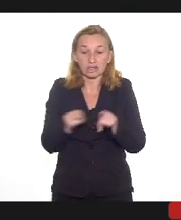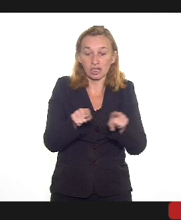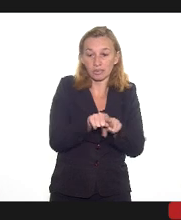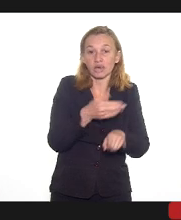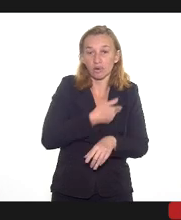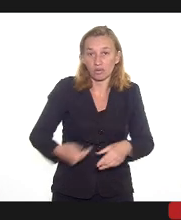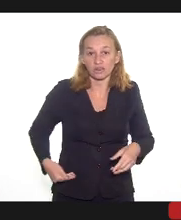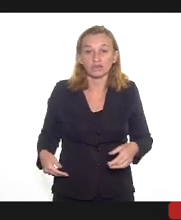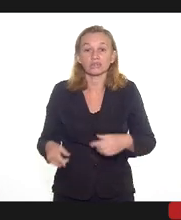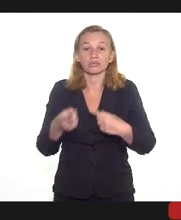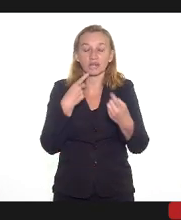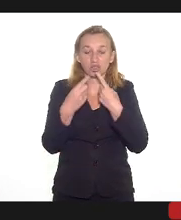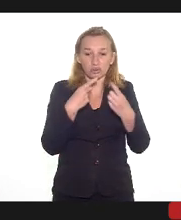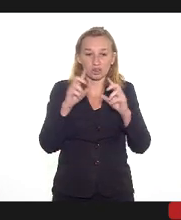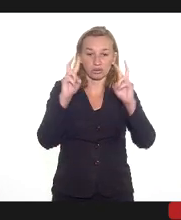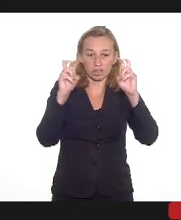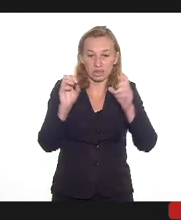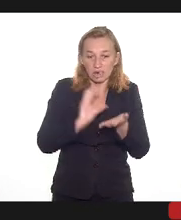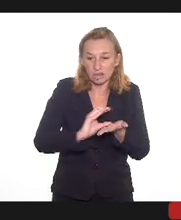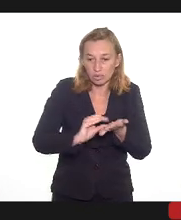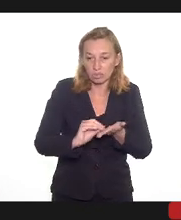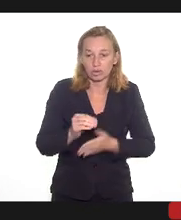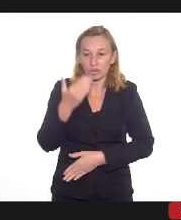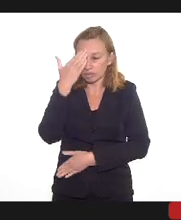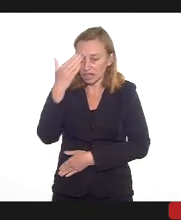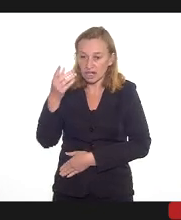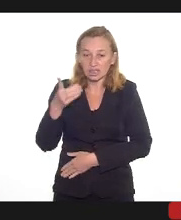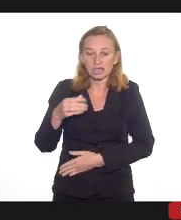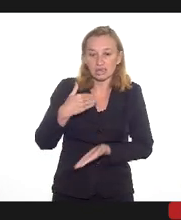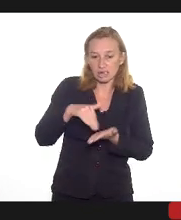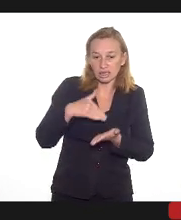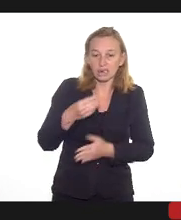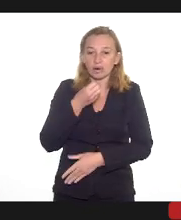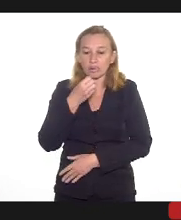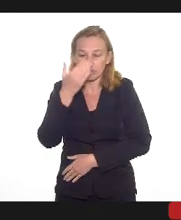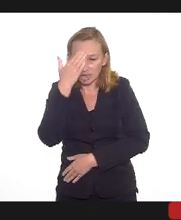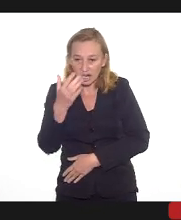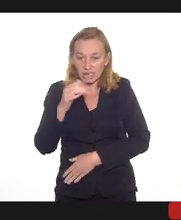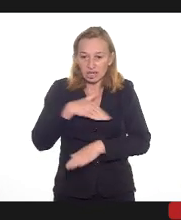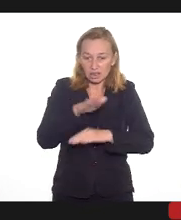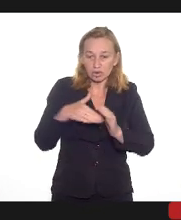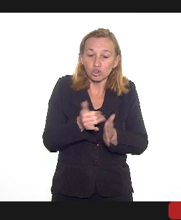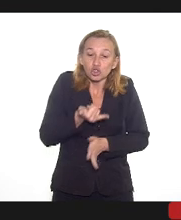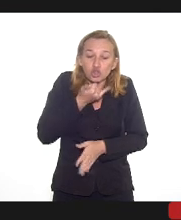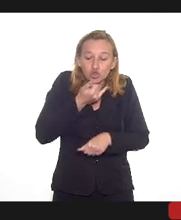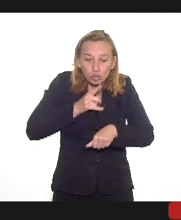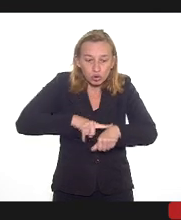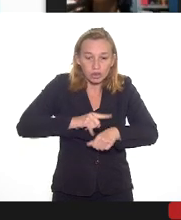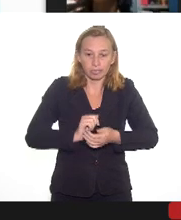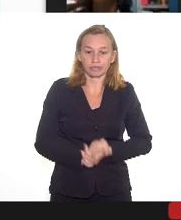governador, para fazer a discussão dessa pauta. Obrigado, secretário. Obrigado a todos. Desculpa ter passado do tempo.